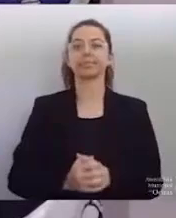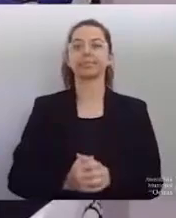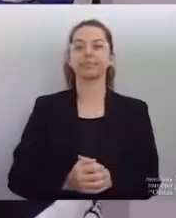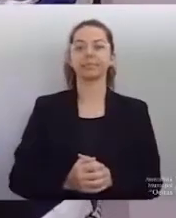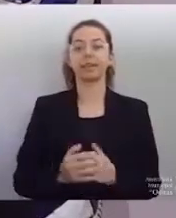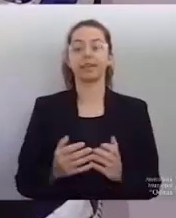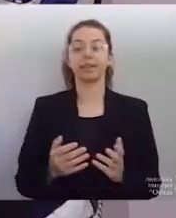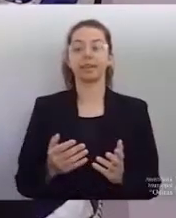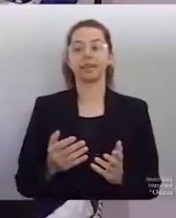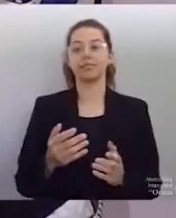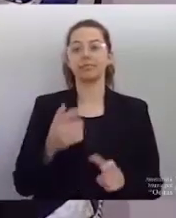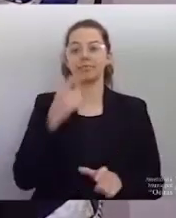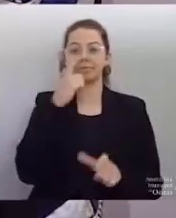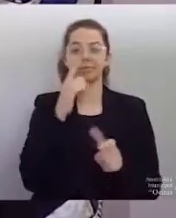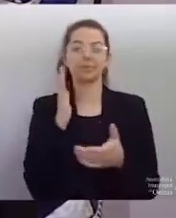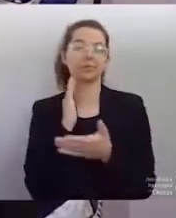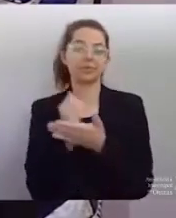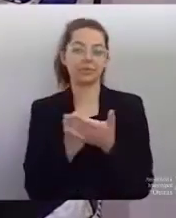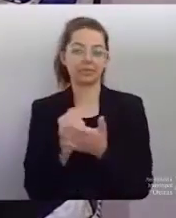funcionários de apoio a esta Assembleia,